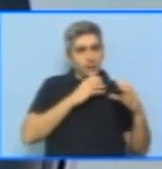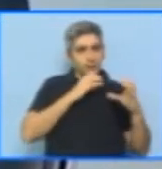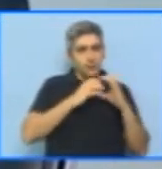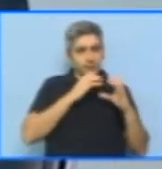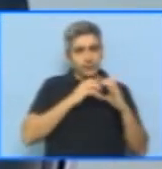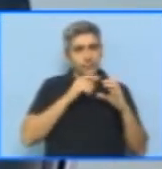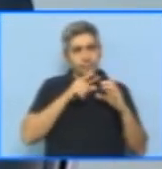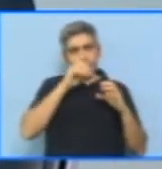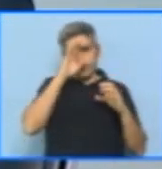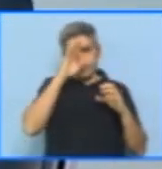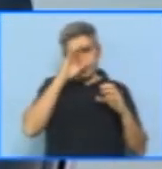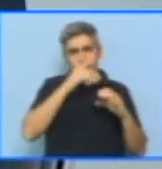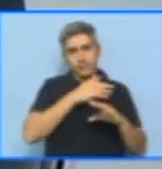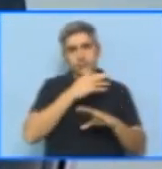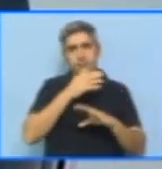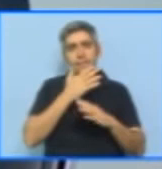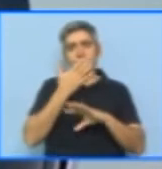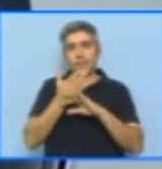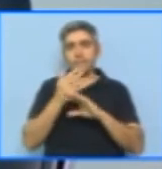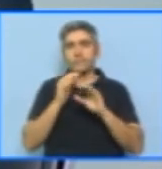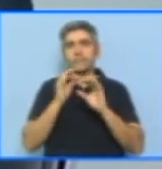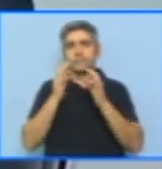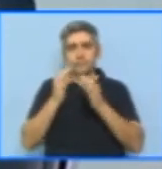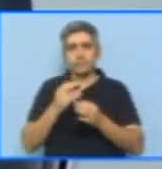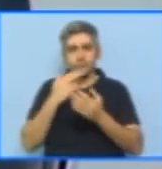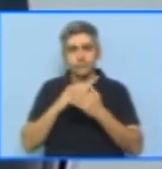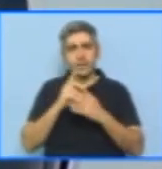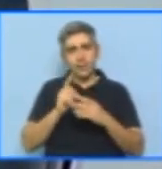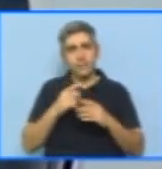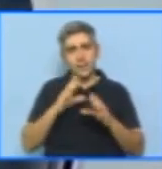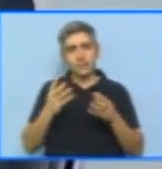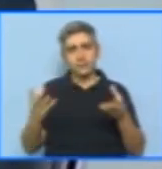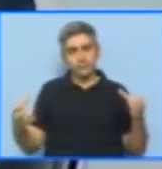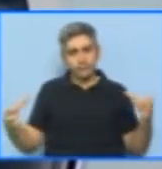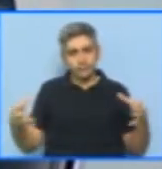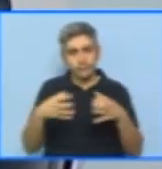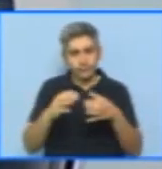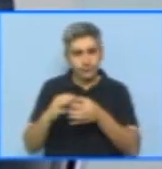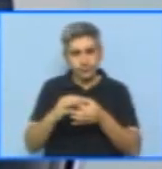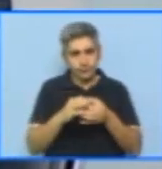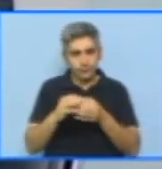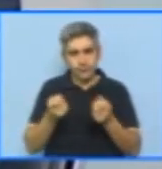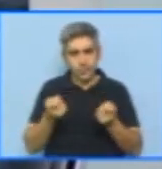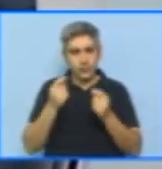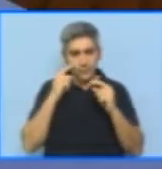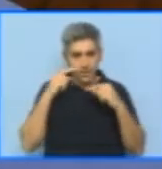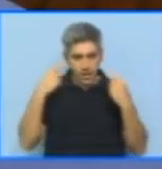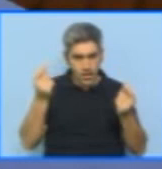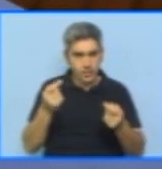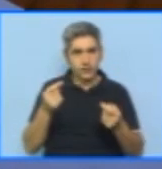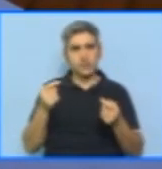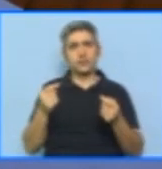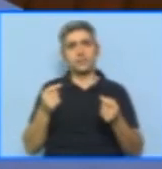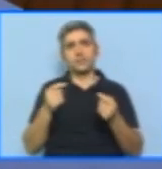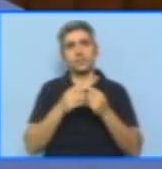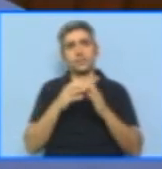desta operação do Papa até a sua concretização deveria ter sido feita mais em conjunto, seja pelos organizadores da viagem, seja pelos órgãos